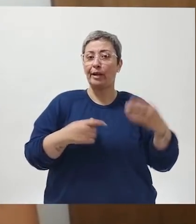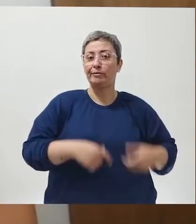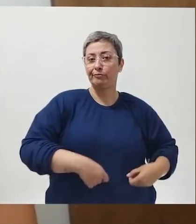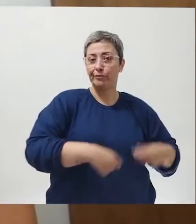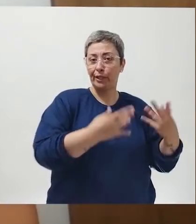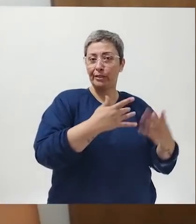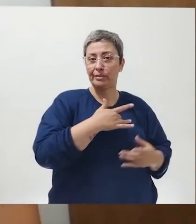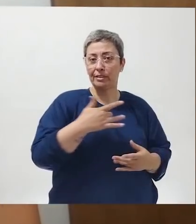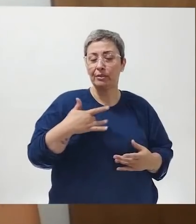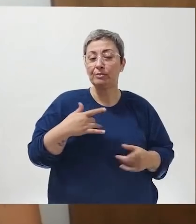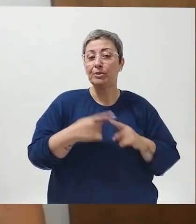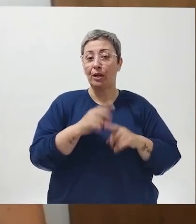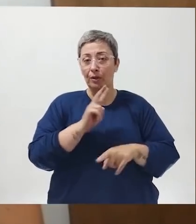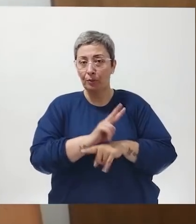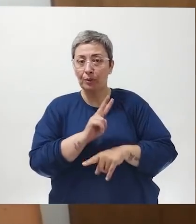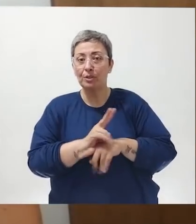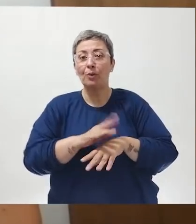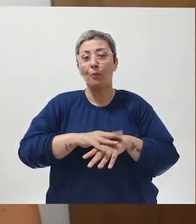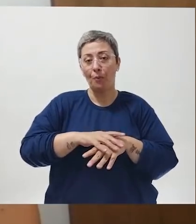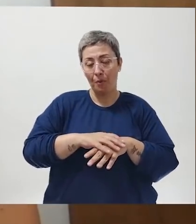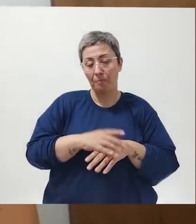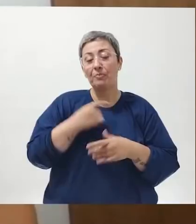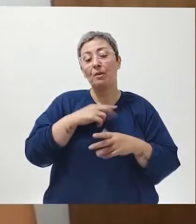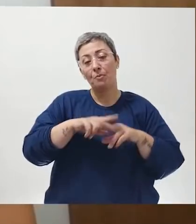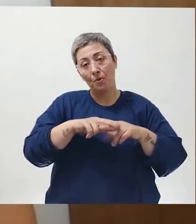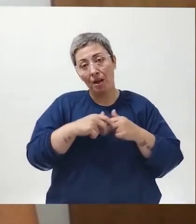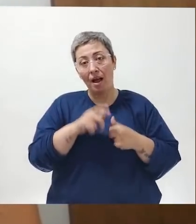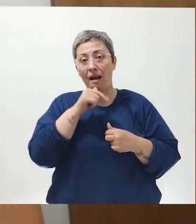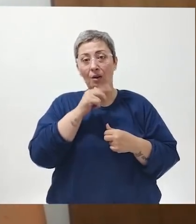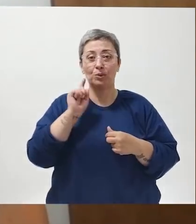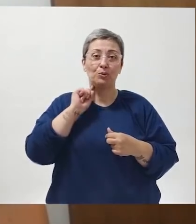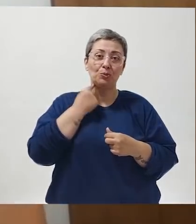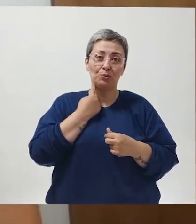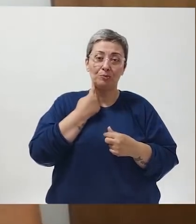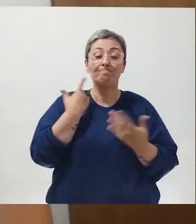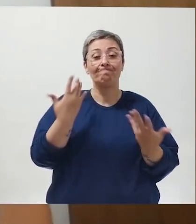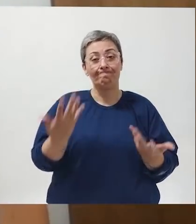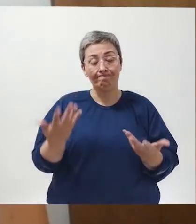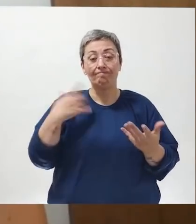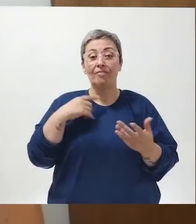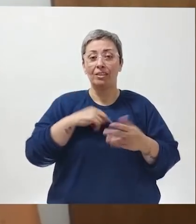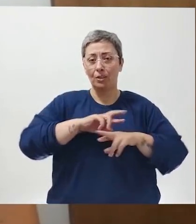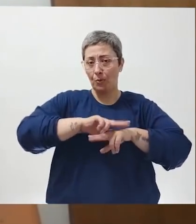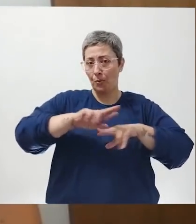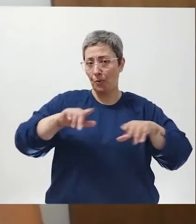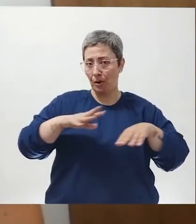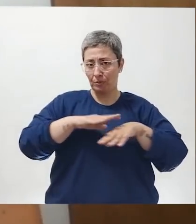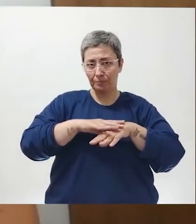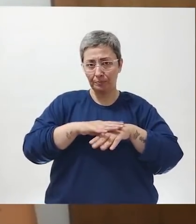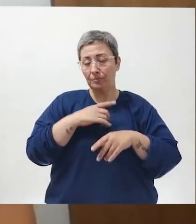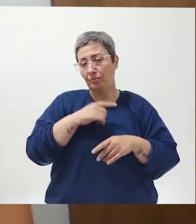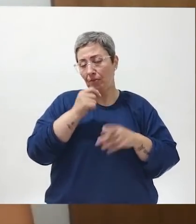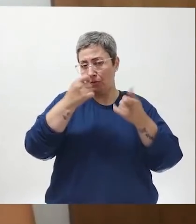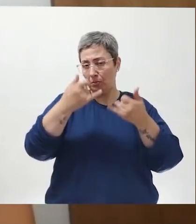com saúde para cuidar das doenças causadas pelas águas contaminadas? Pois é, são muitas as doenças. Eu vou falar para